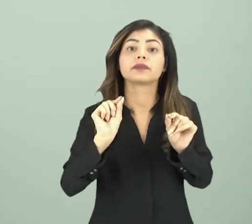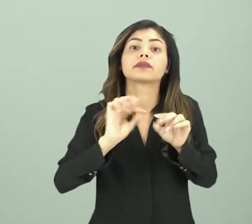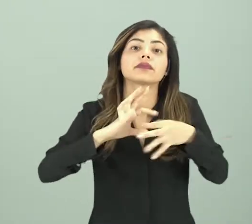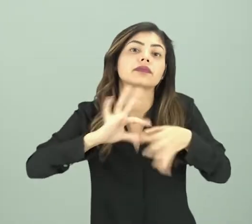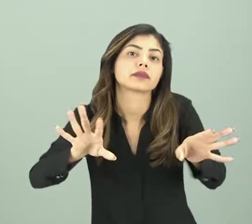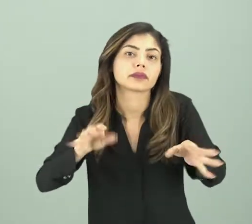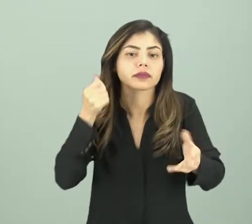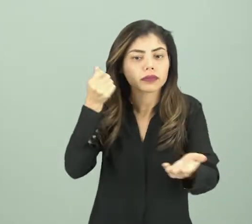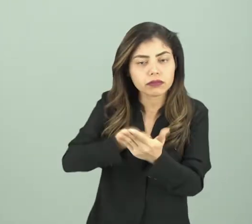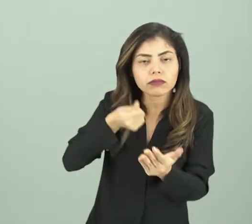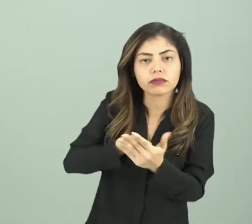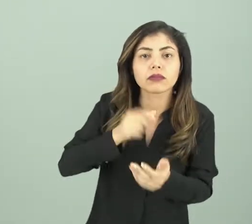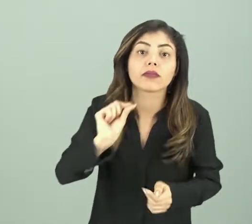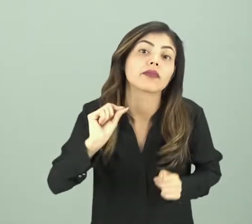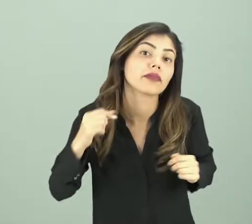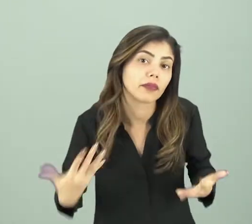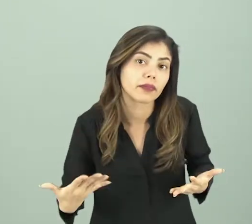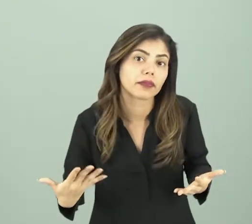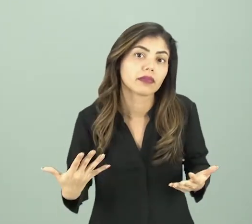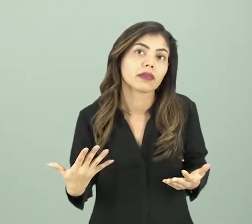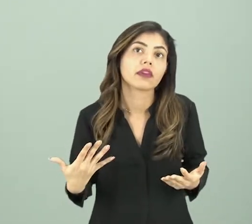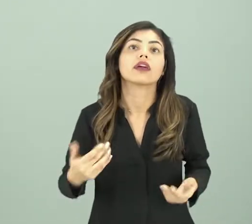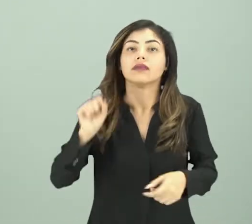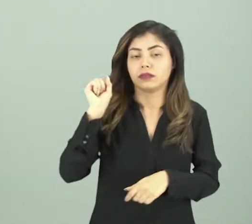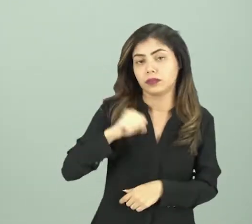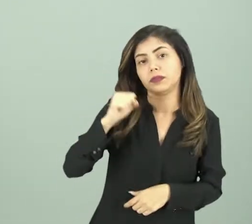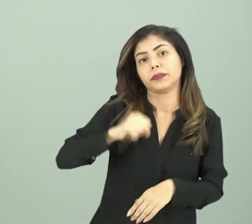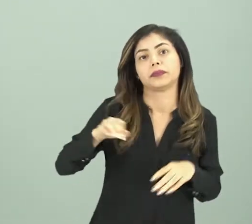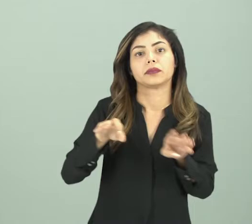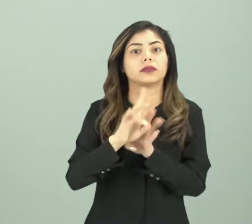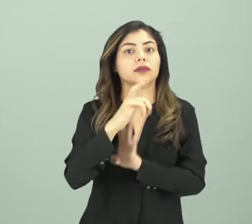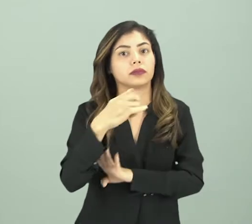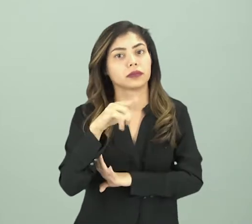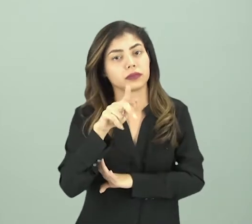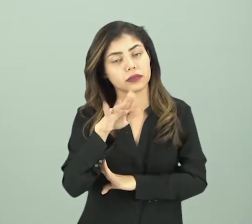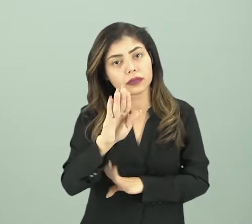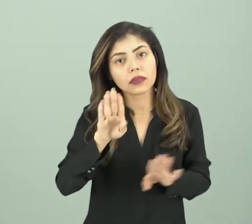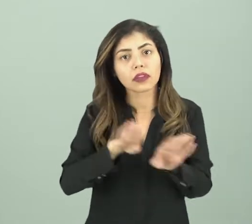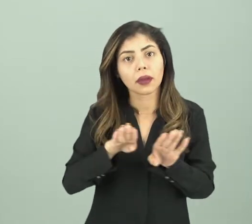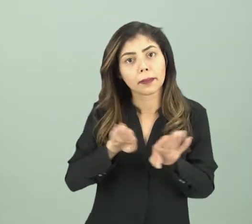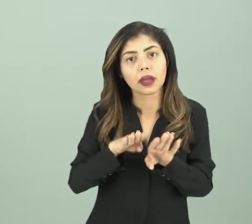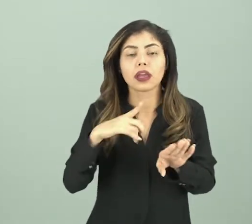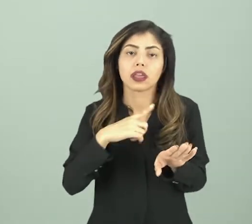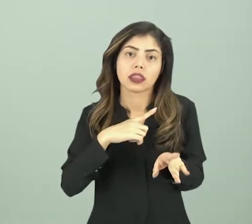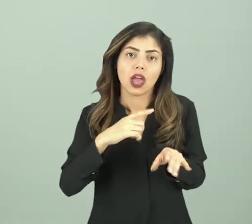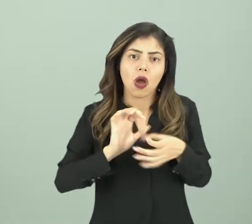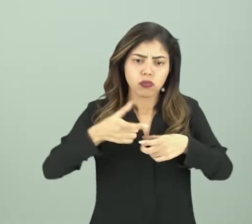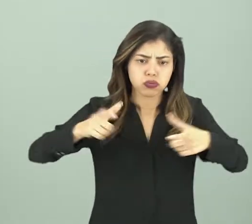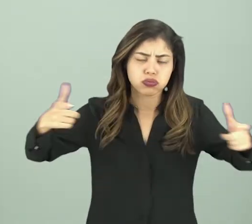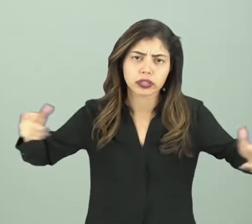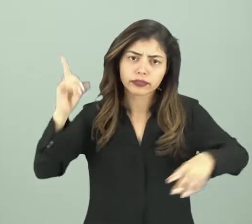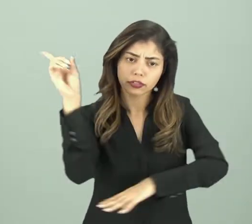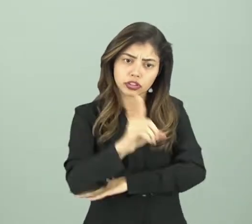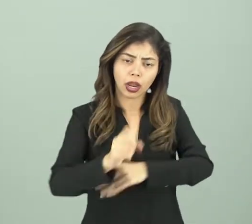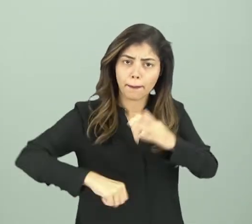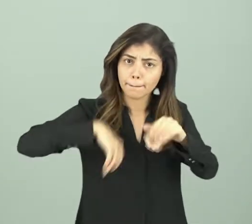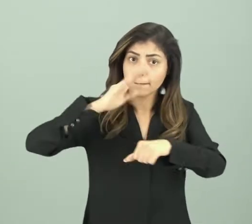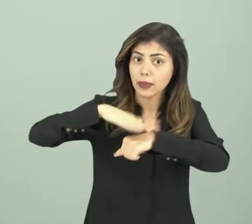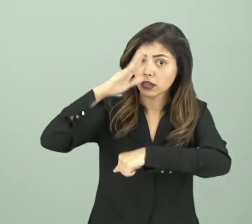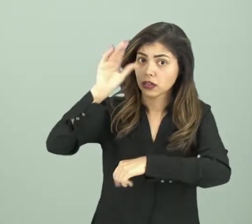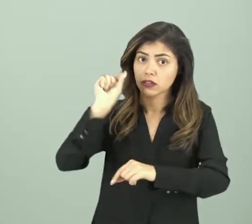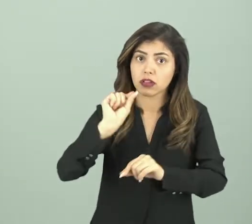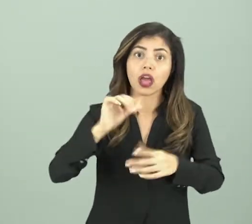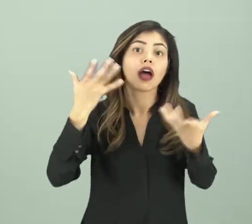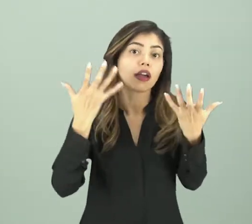é a liberdade brutal? É exatamente exigir os nossos direitos numa medida exagerada, maior do que aquela